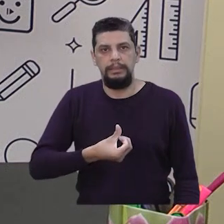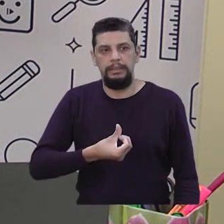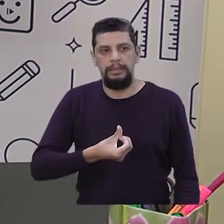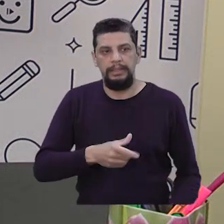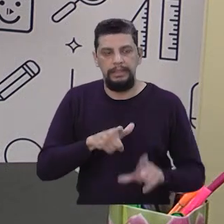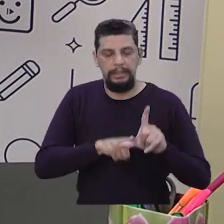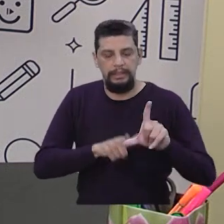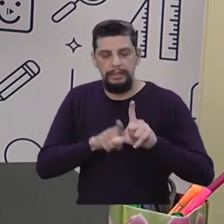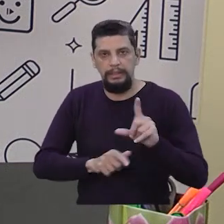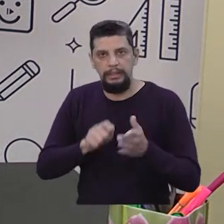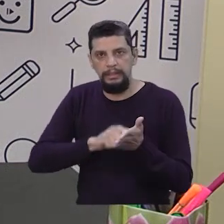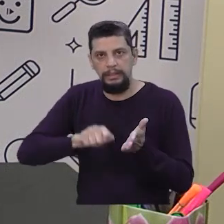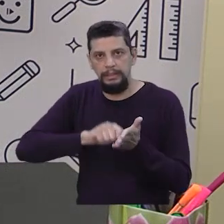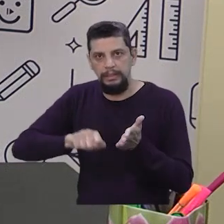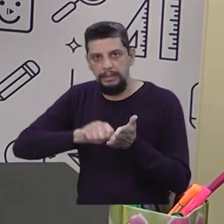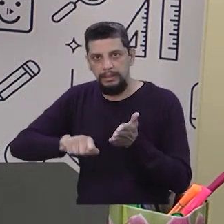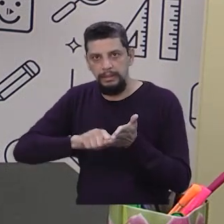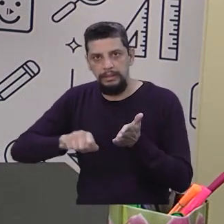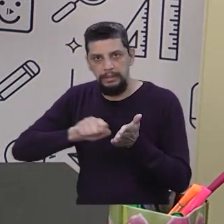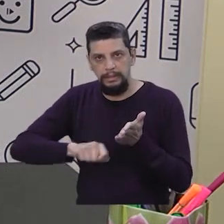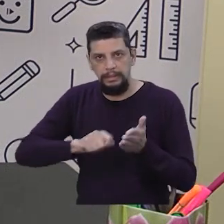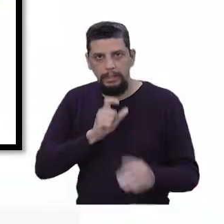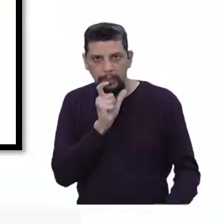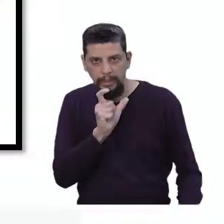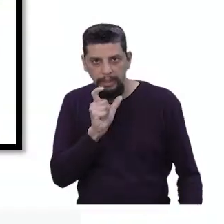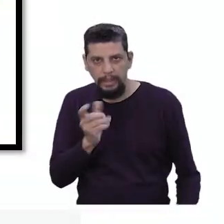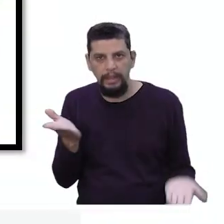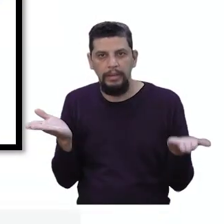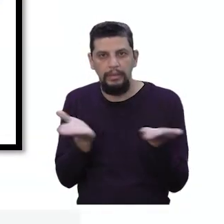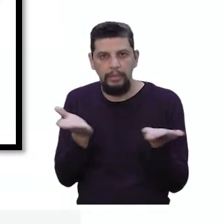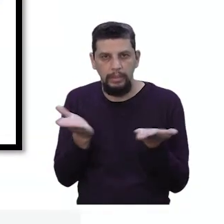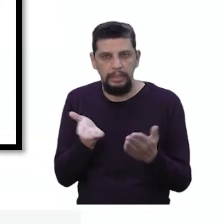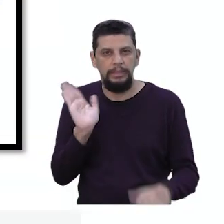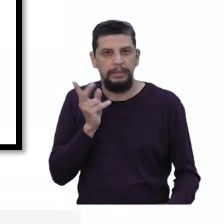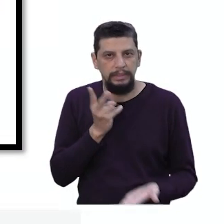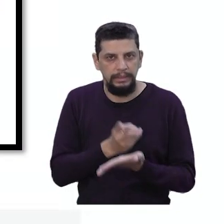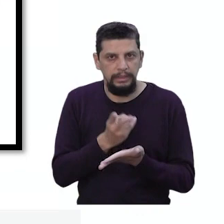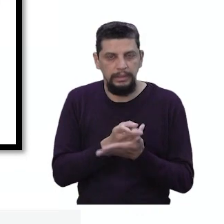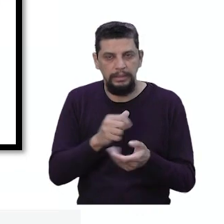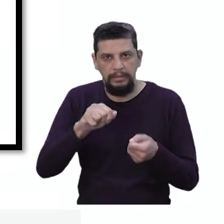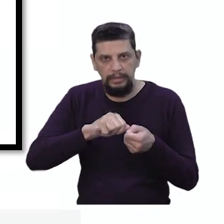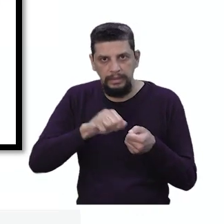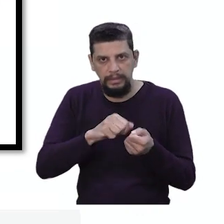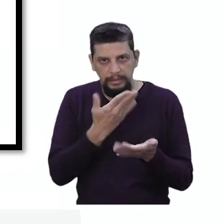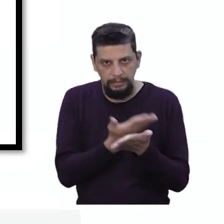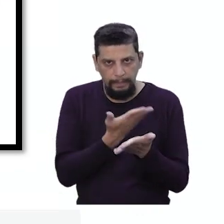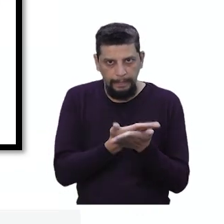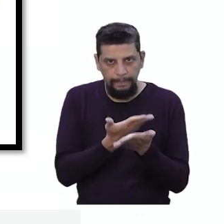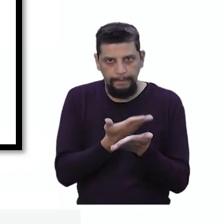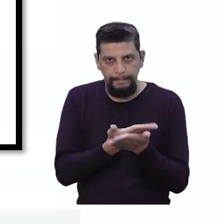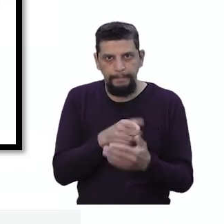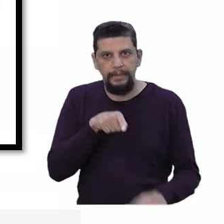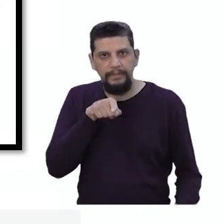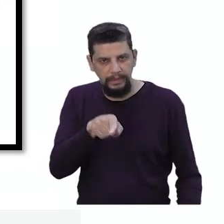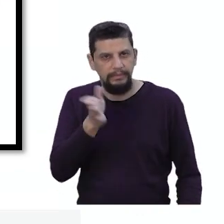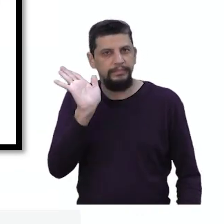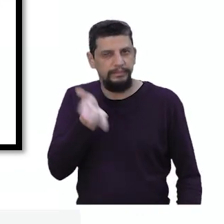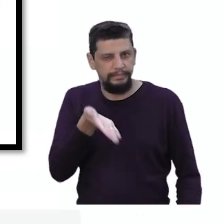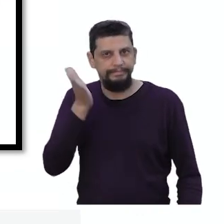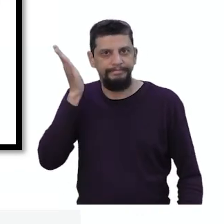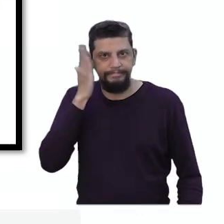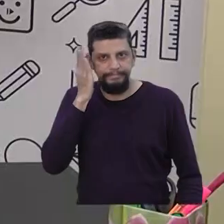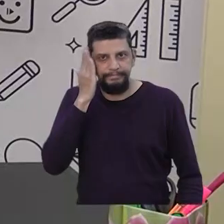letras para escrever o nome dela. E agora, como a gente sempre faz nas nossas aulas, e vocês